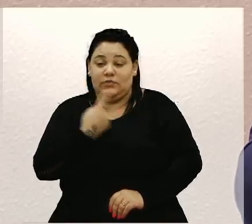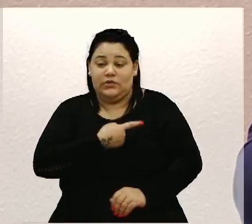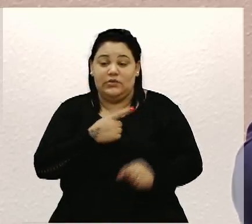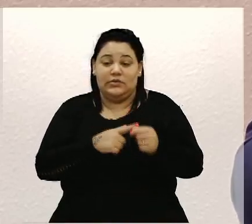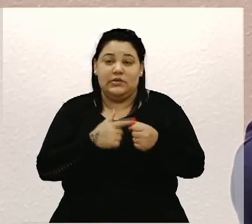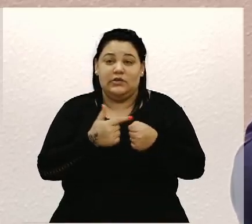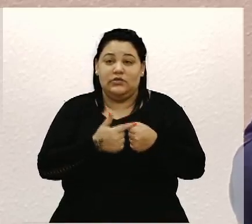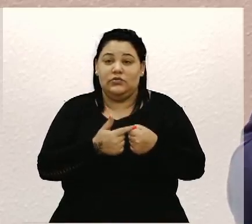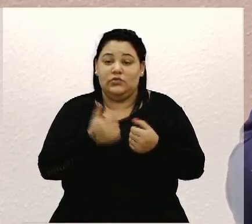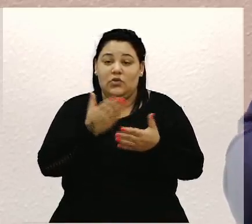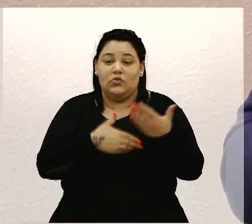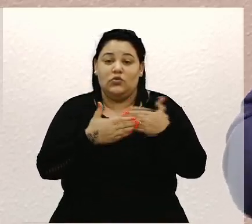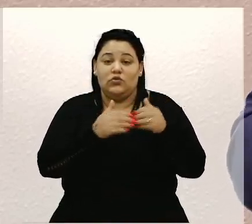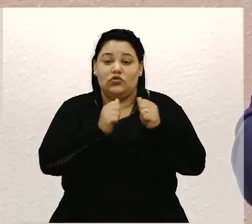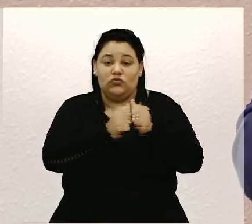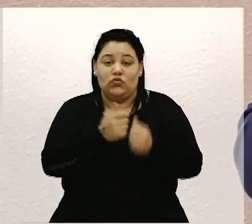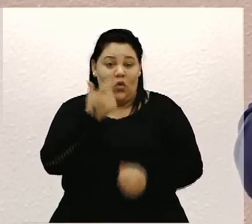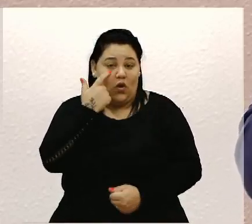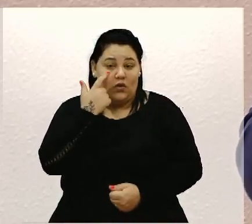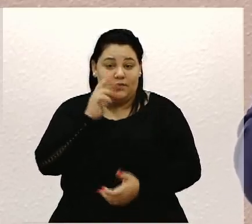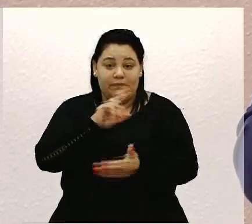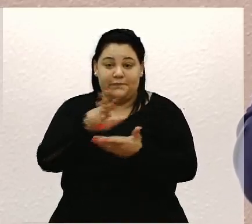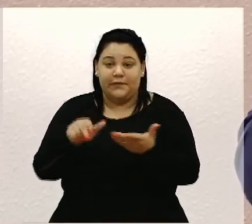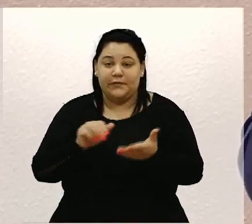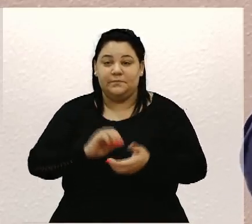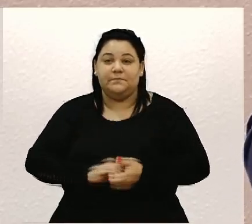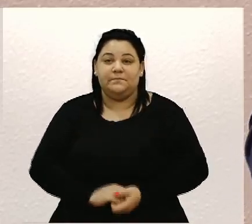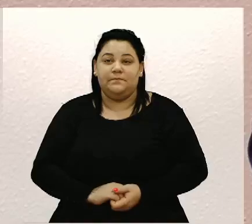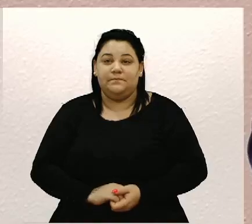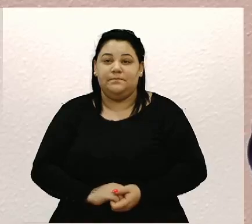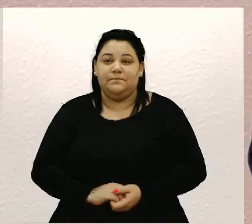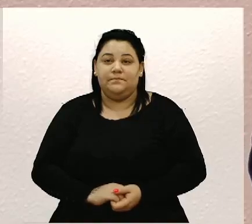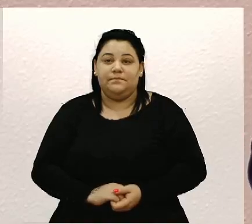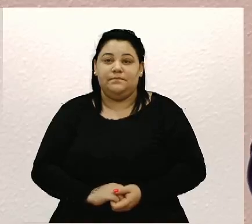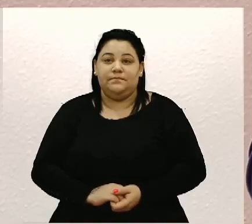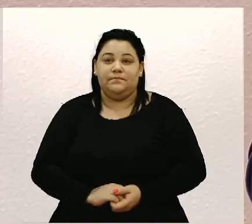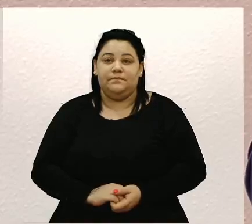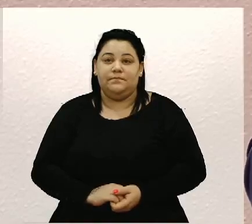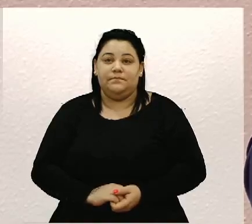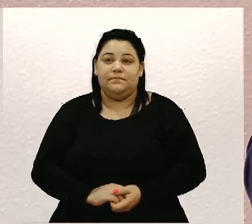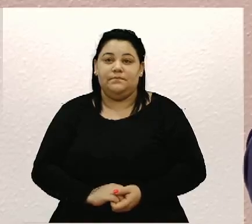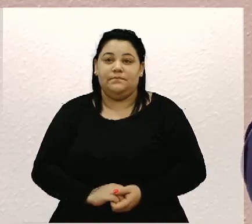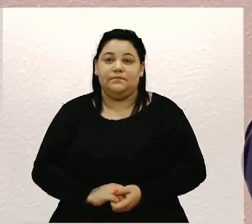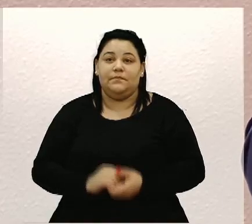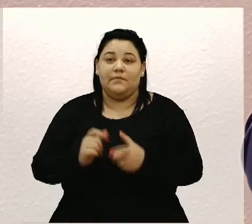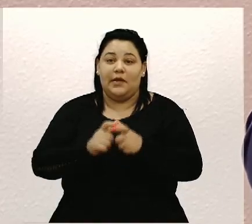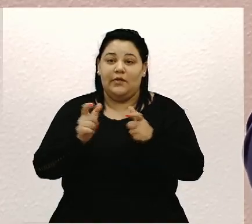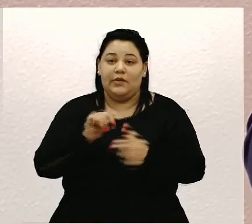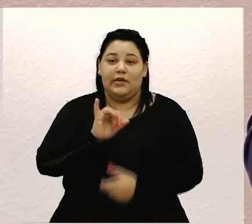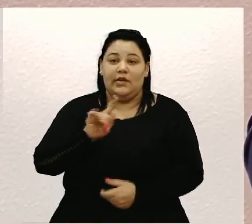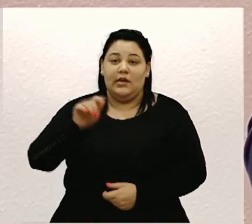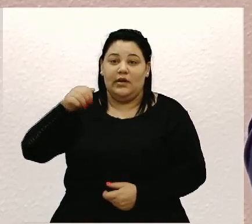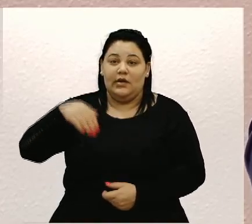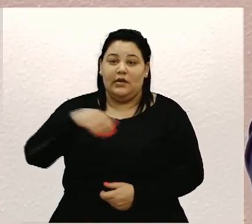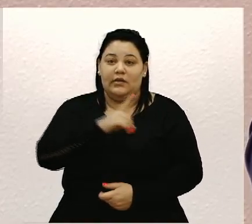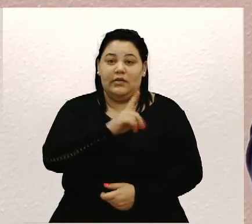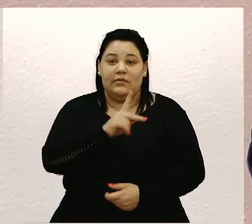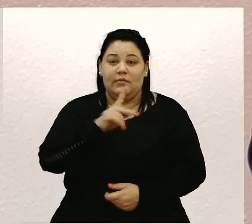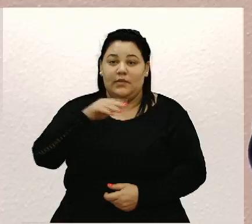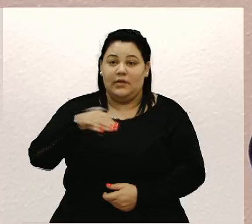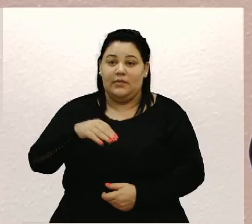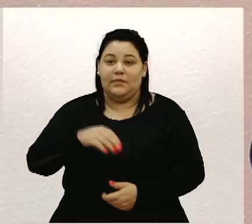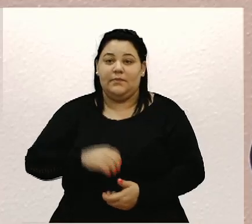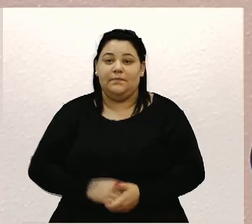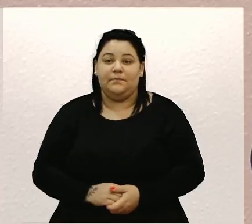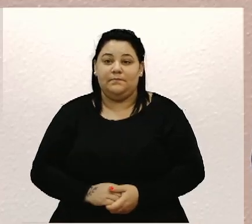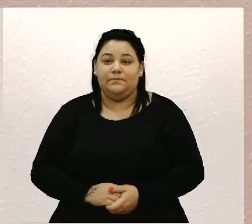aqui, ó, olha, diversos, tá? Maioria, né, e ganha DPM aqui, bagunçando